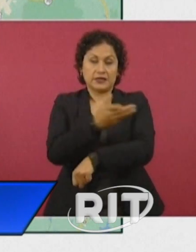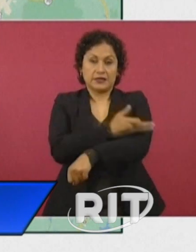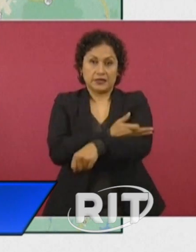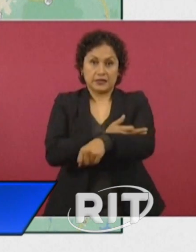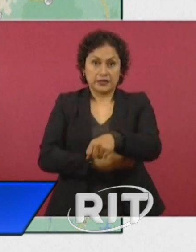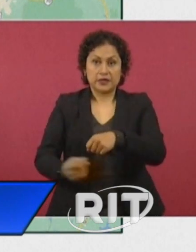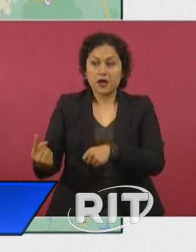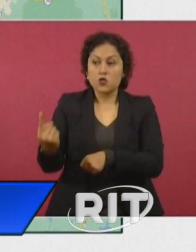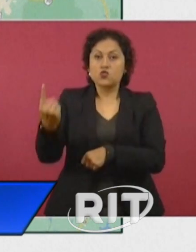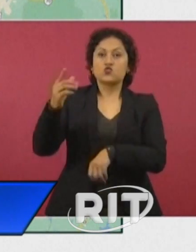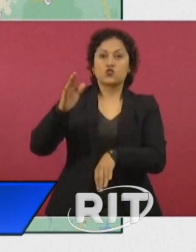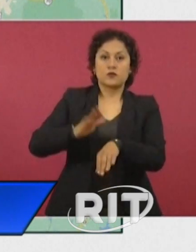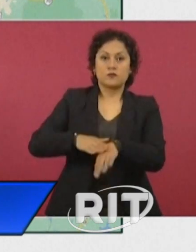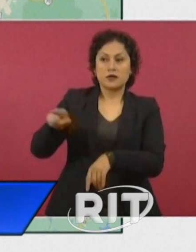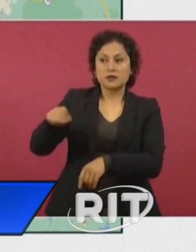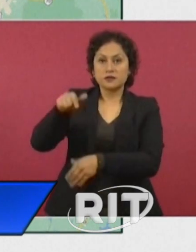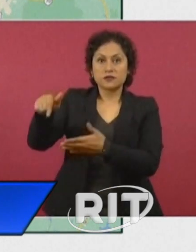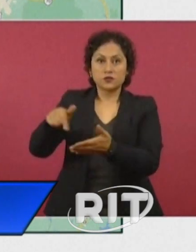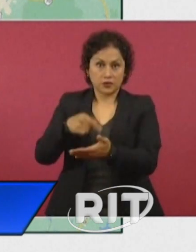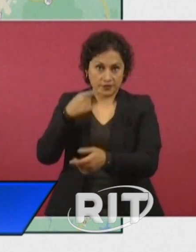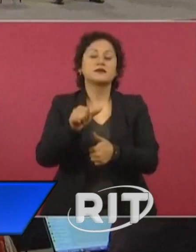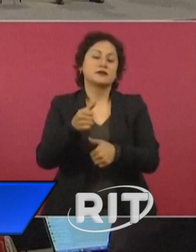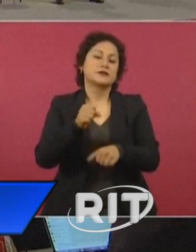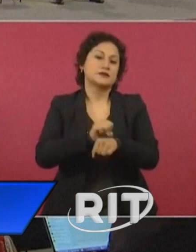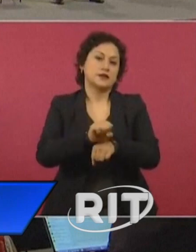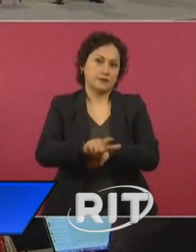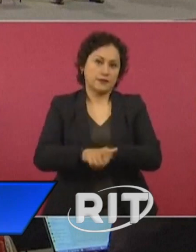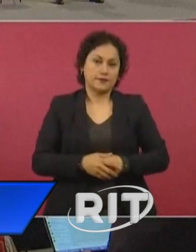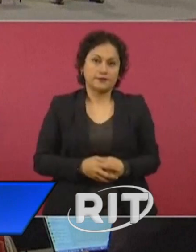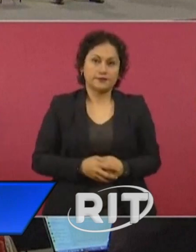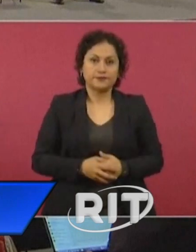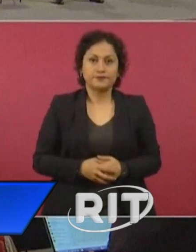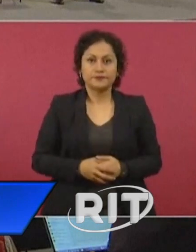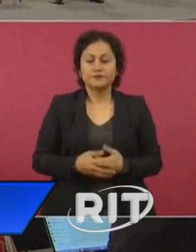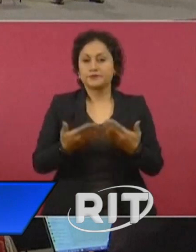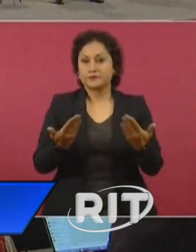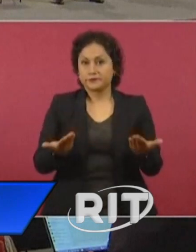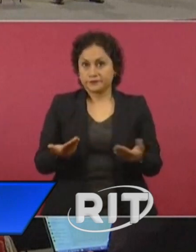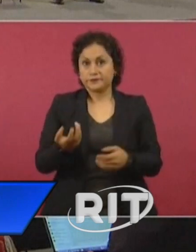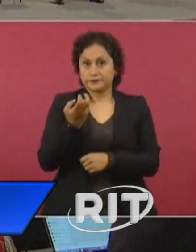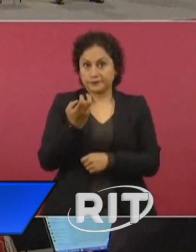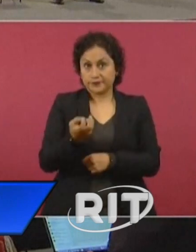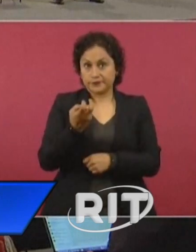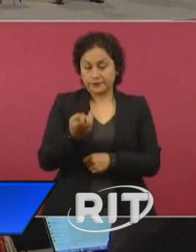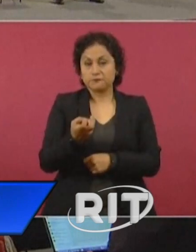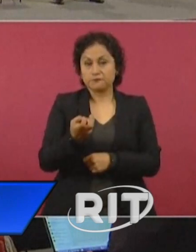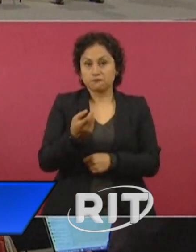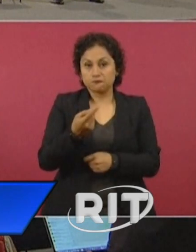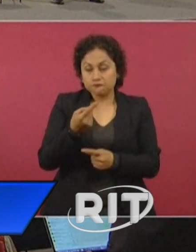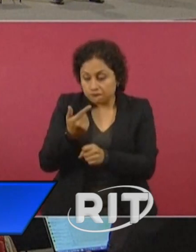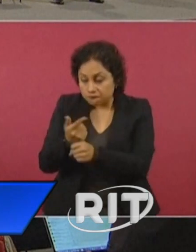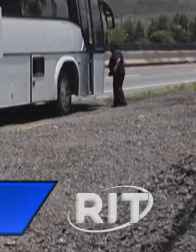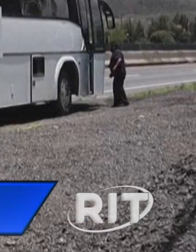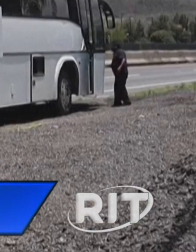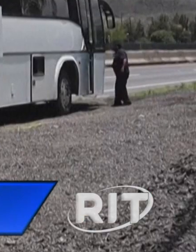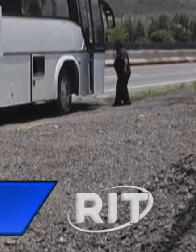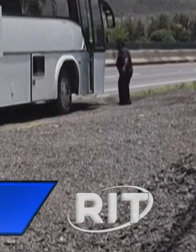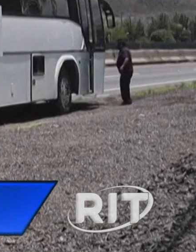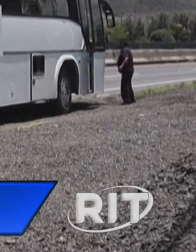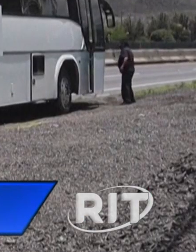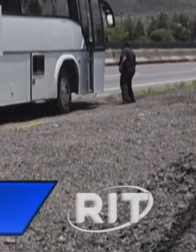país, porta de entrada para migrantes sem documentos que cruzam o México a caminho da fronteira com os Estados Unidos. Eles foram sequestrados perto da cidade